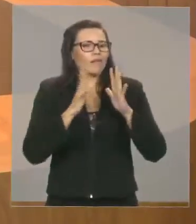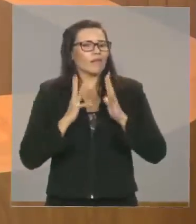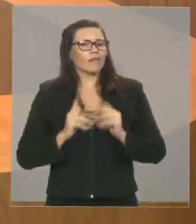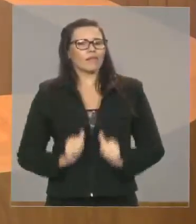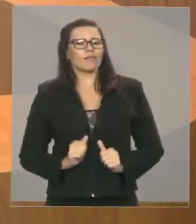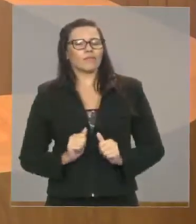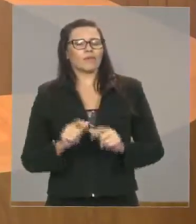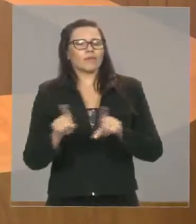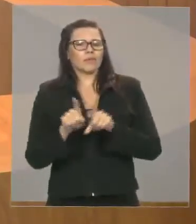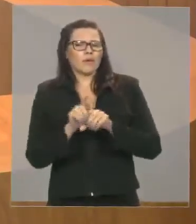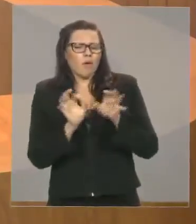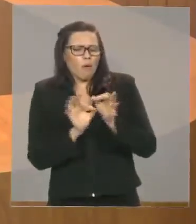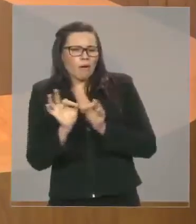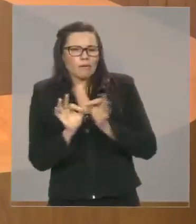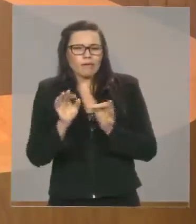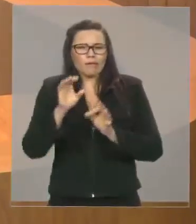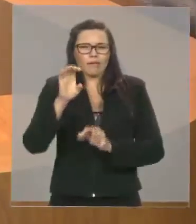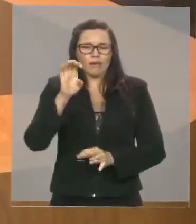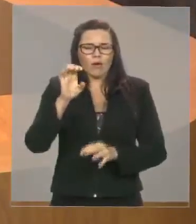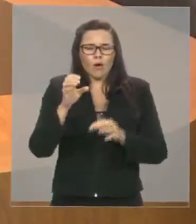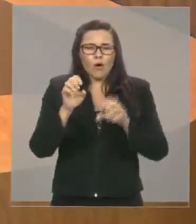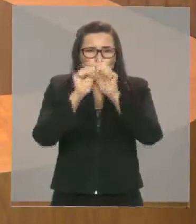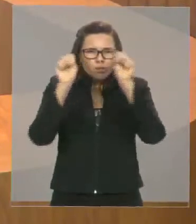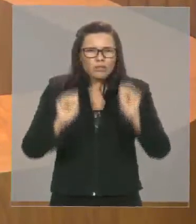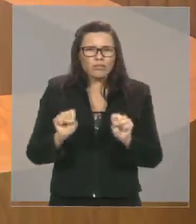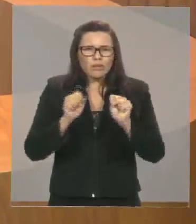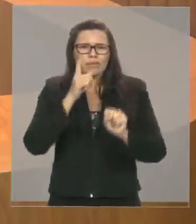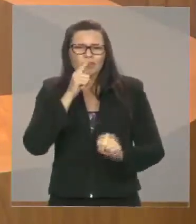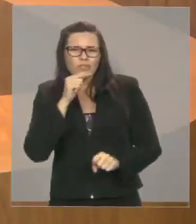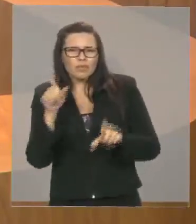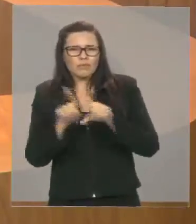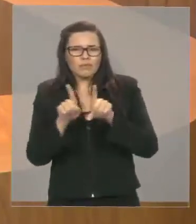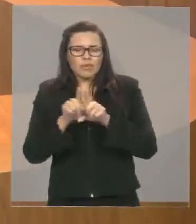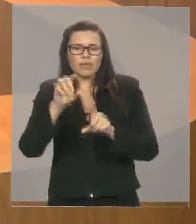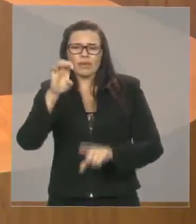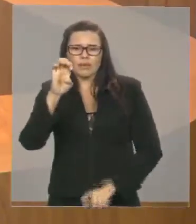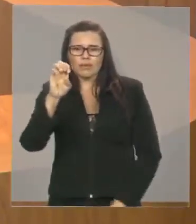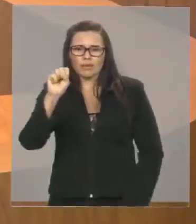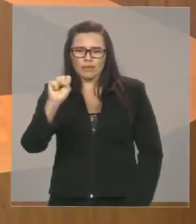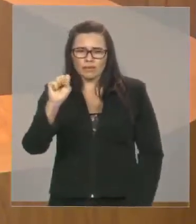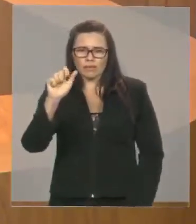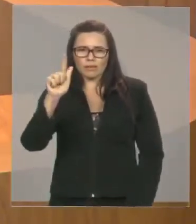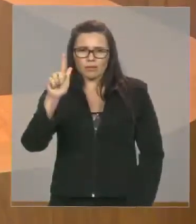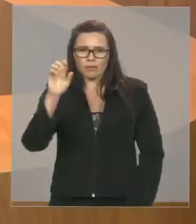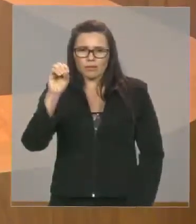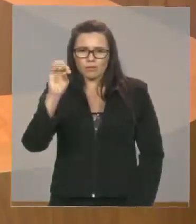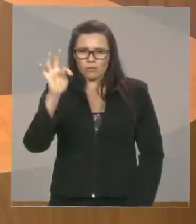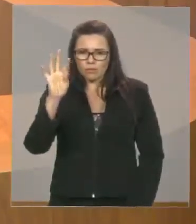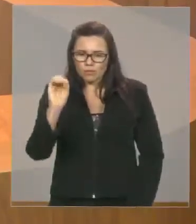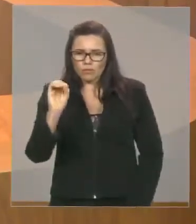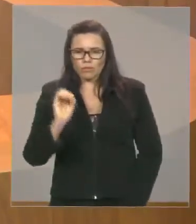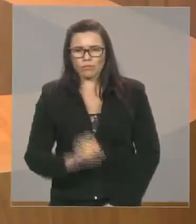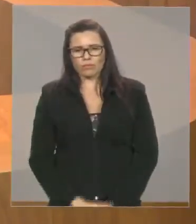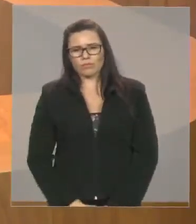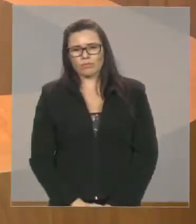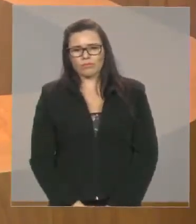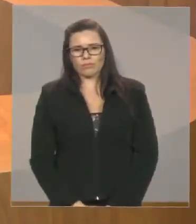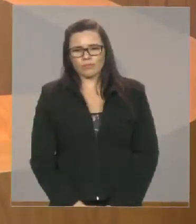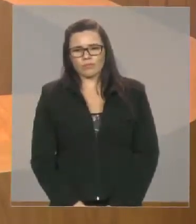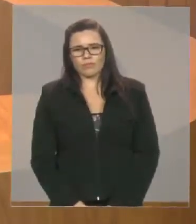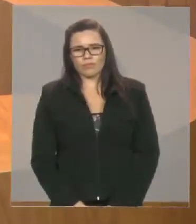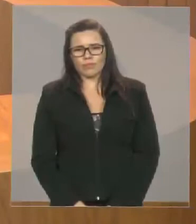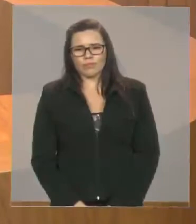brasileiros não têm acesso a esgotamento sanitário com a qualidade mínima recomendada pela Organização Mundial de